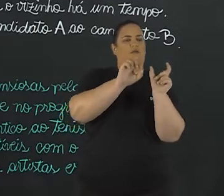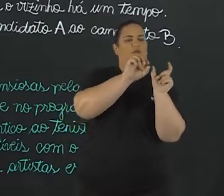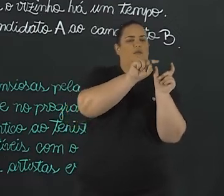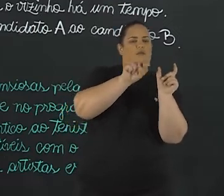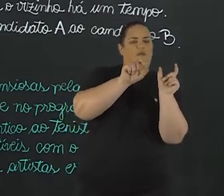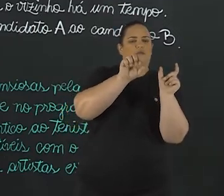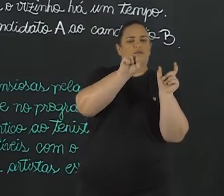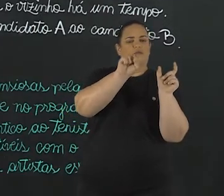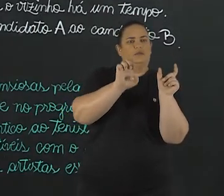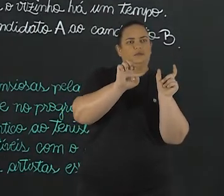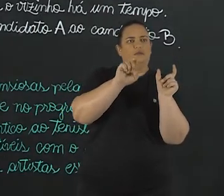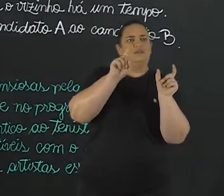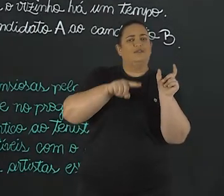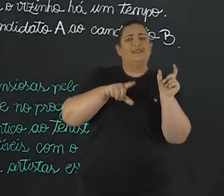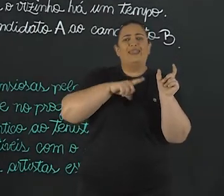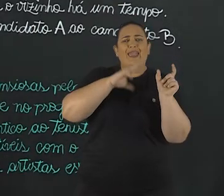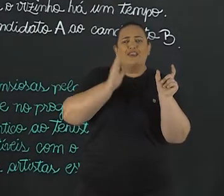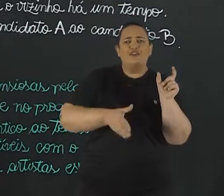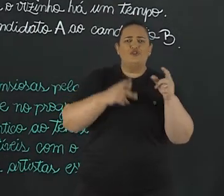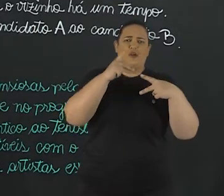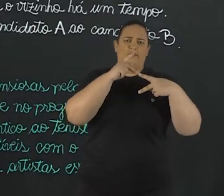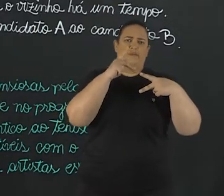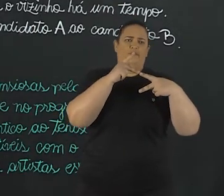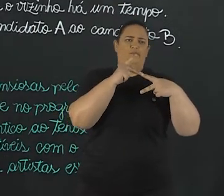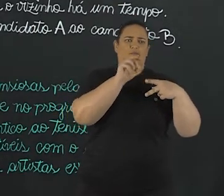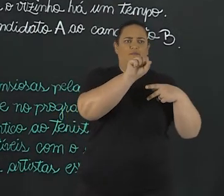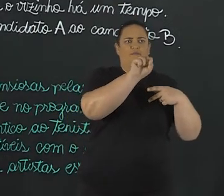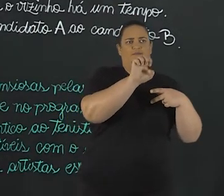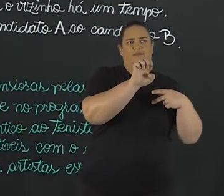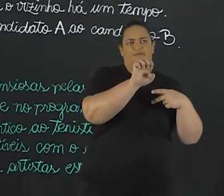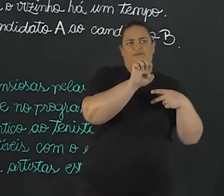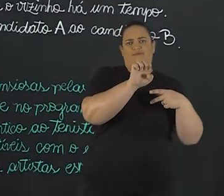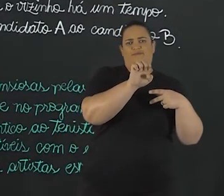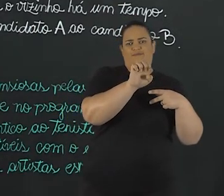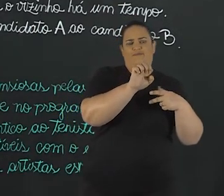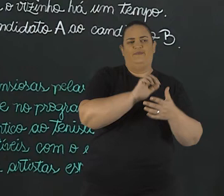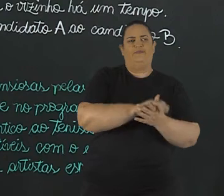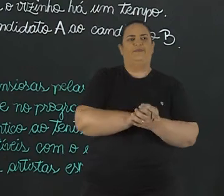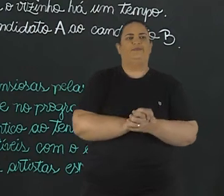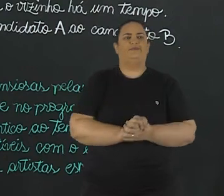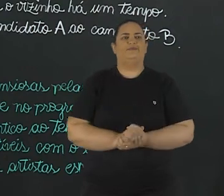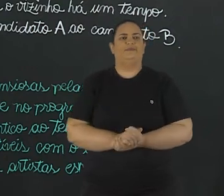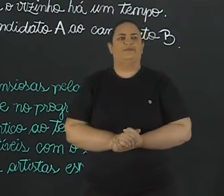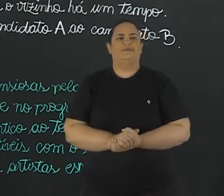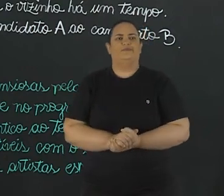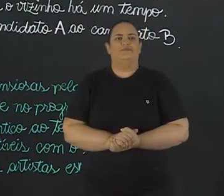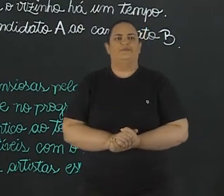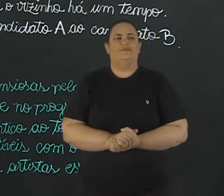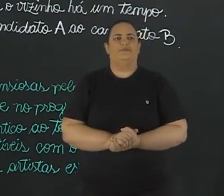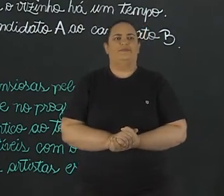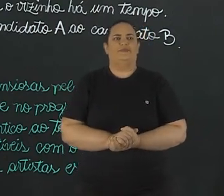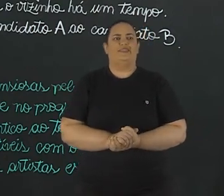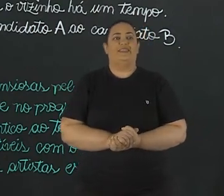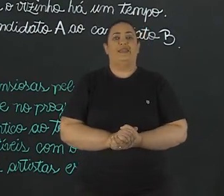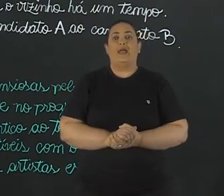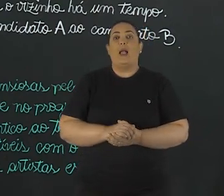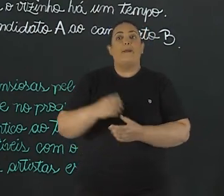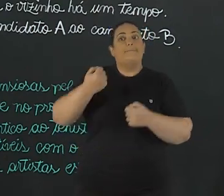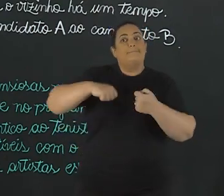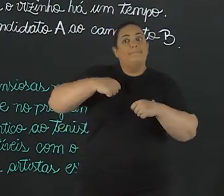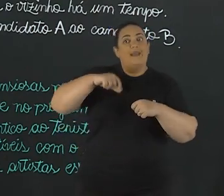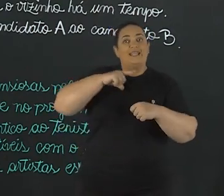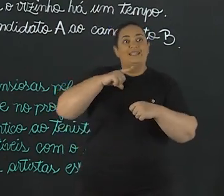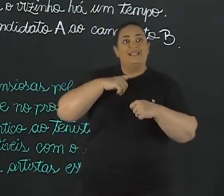preposição. Eles são verbos que necessitam dessa preposição. Essa variação de lembre-se, aqui, pede